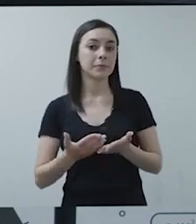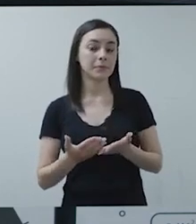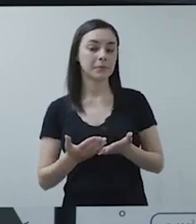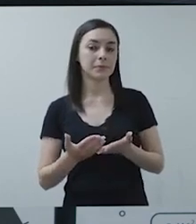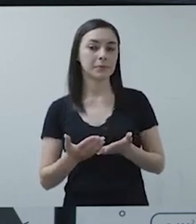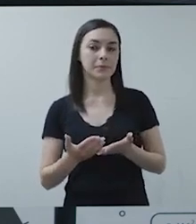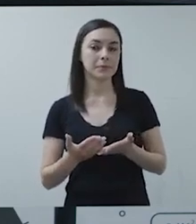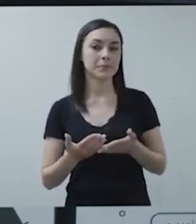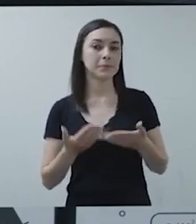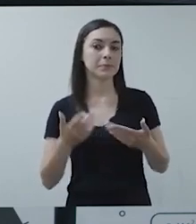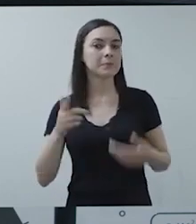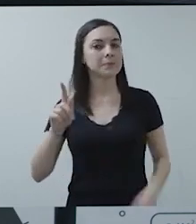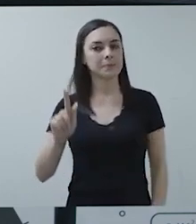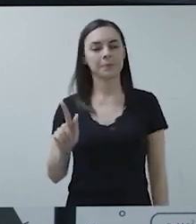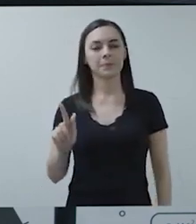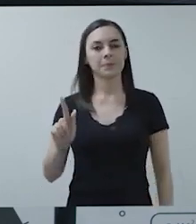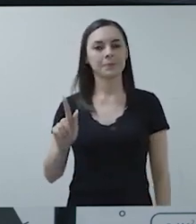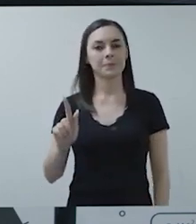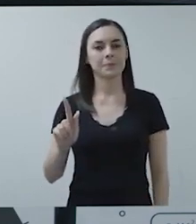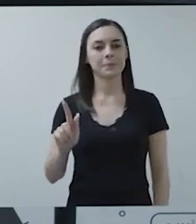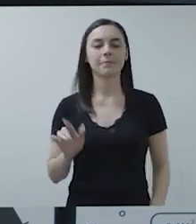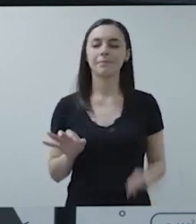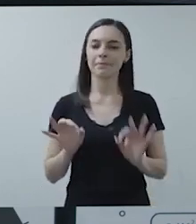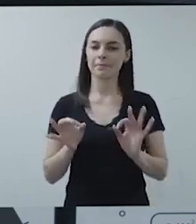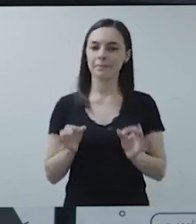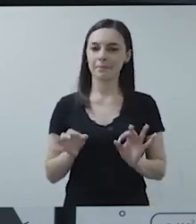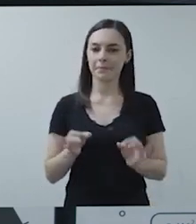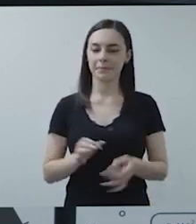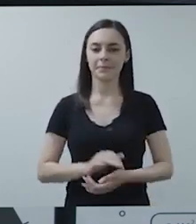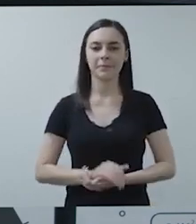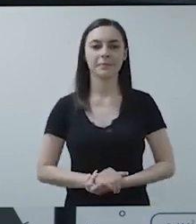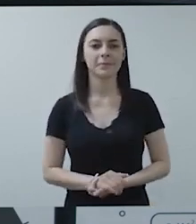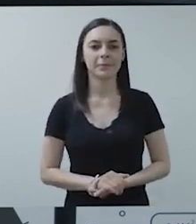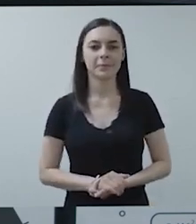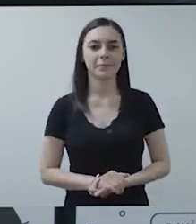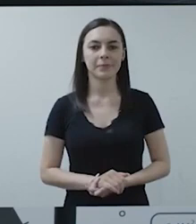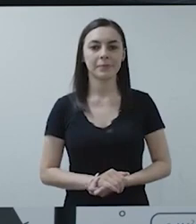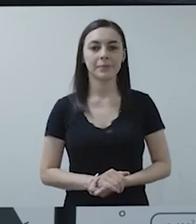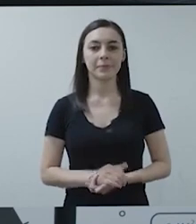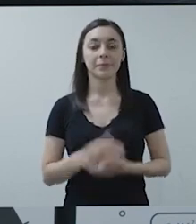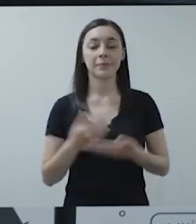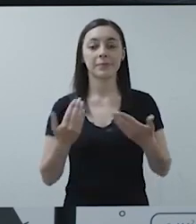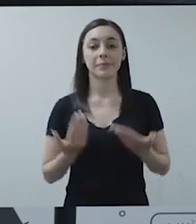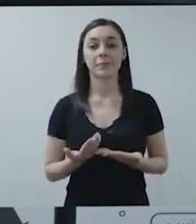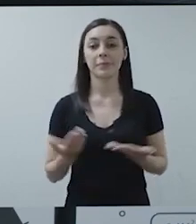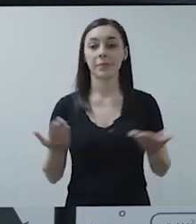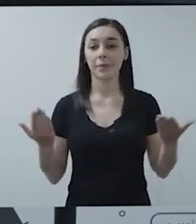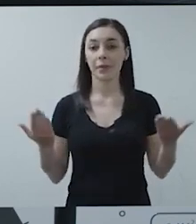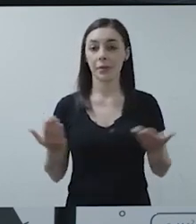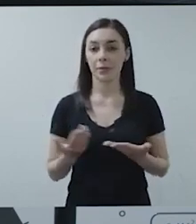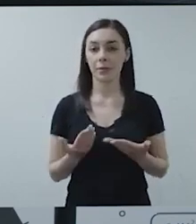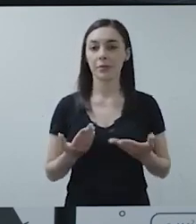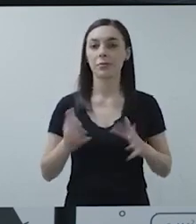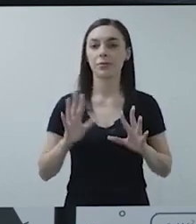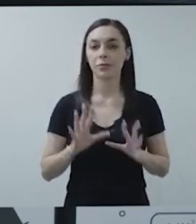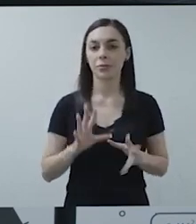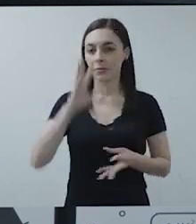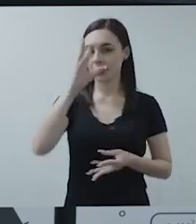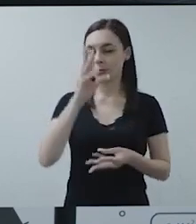letra G. Muito bem. Aqui, então, fechamos